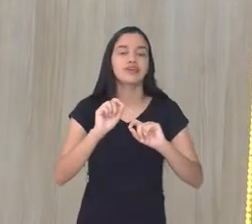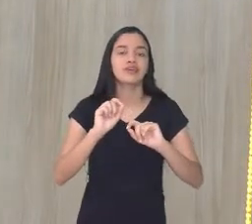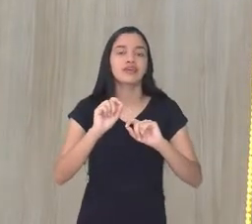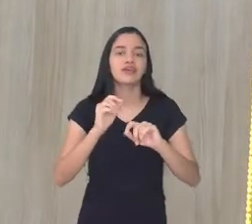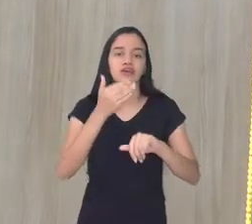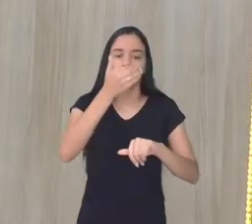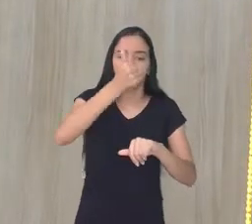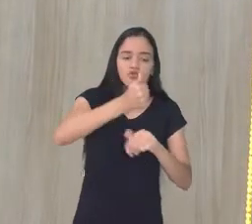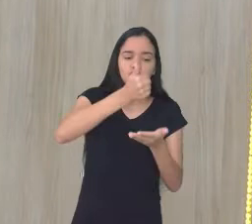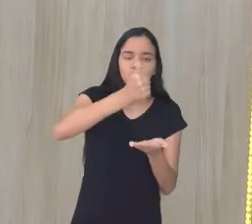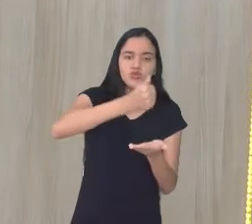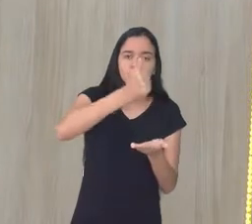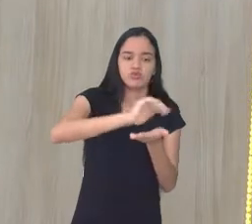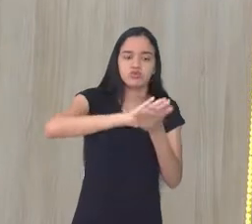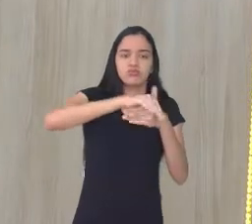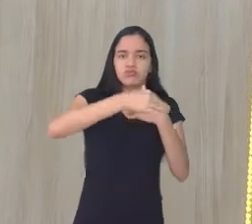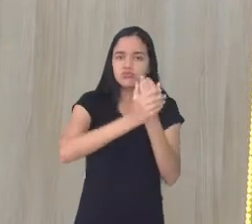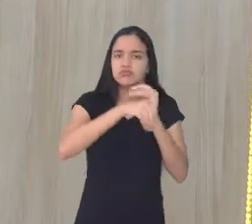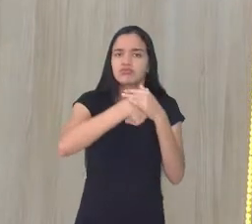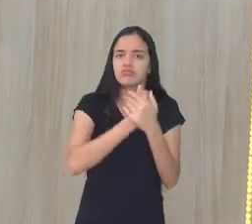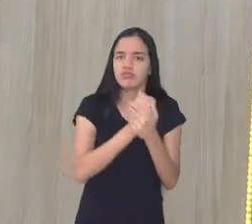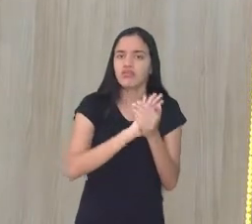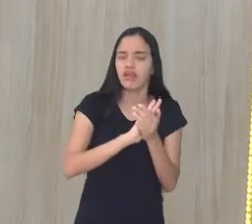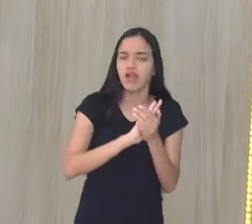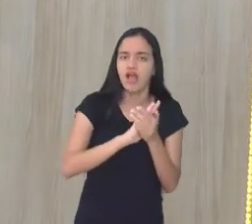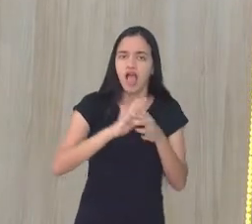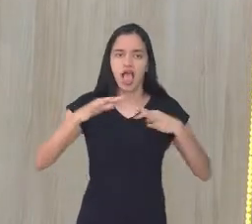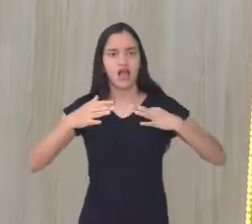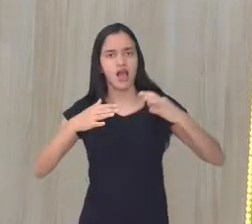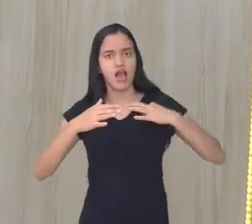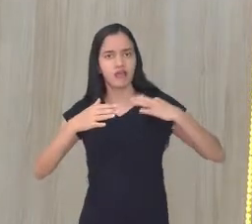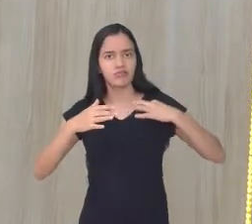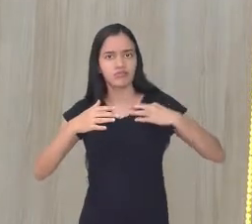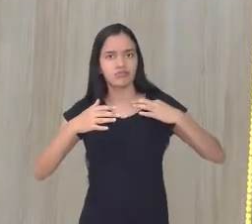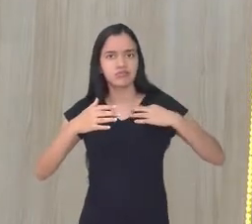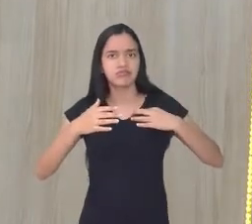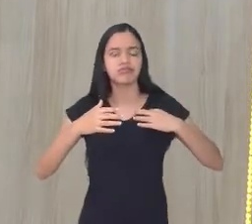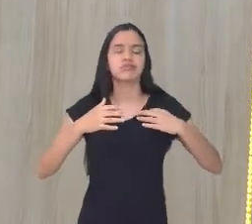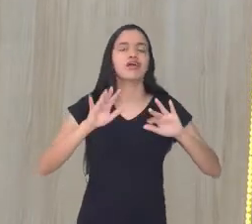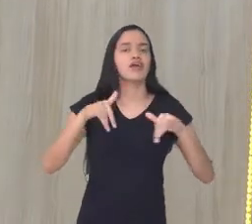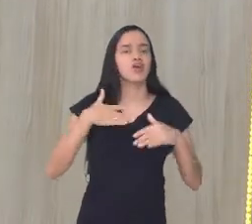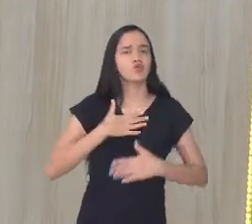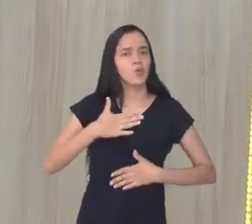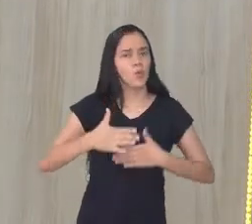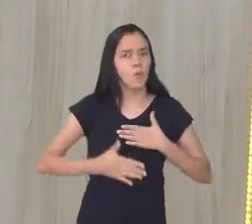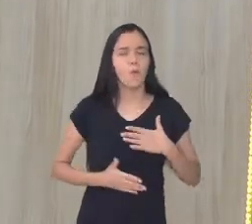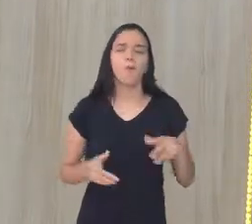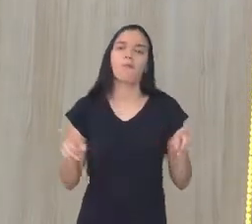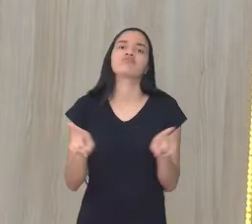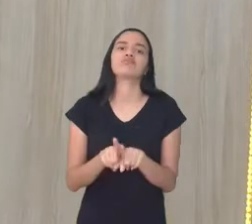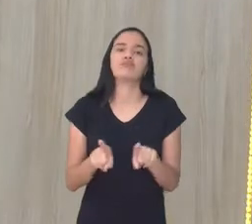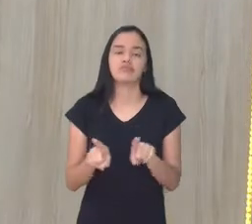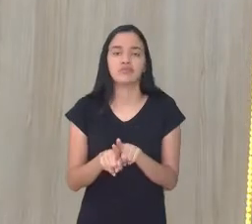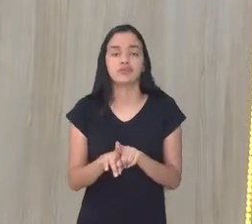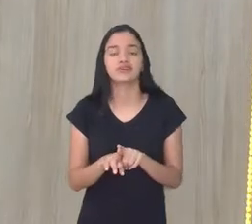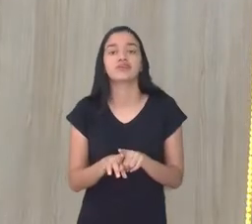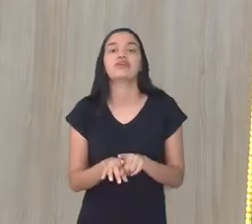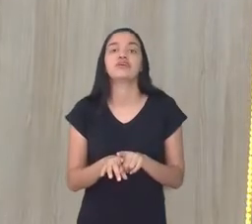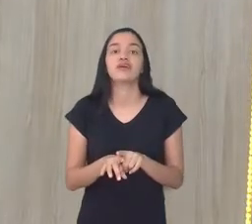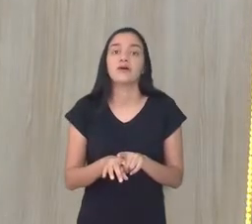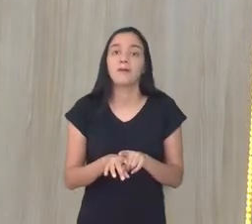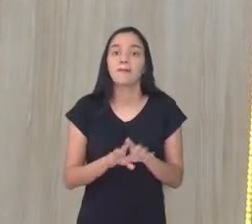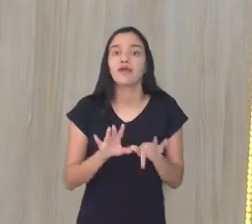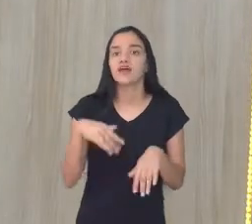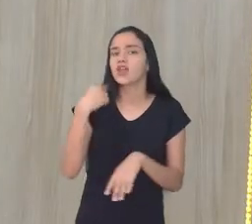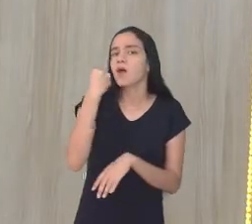não só do sapato, mas higiene da roupa, higiene do corpo, né? Higiene com tudo. A higiene, não é?